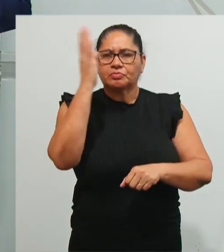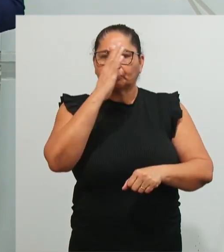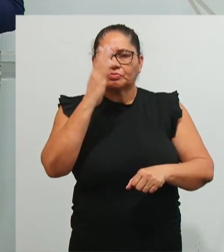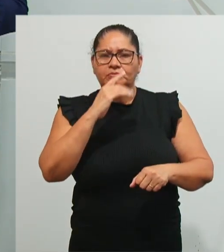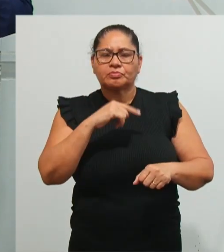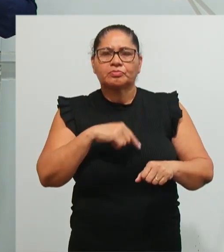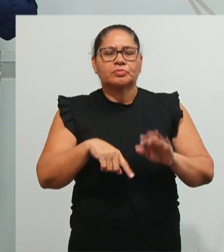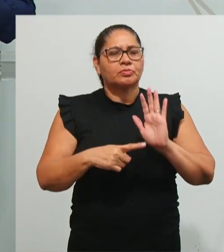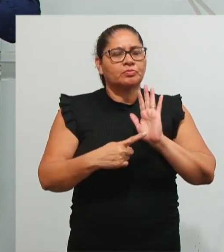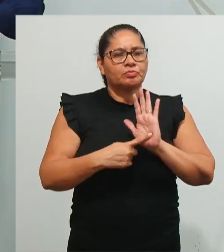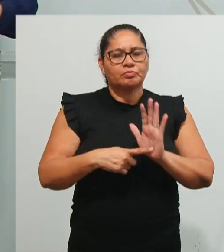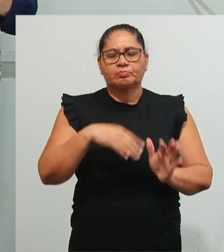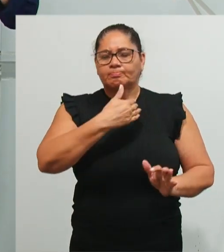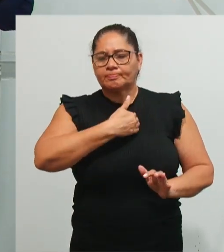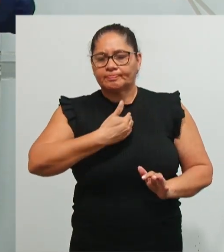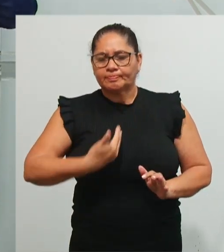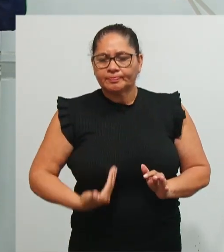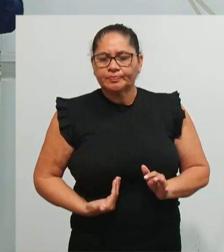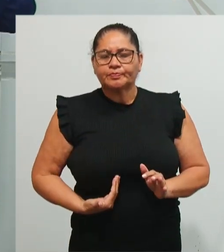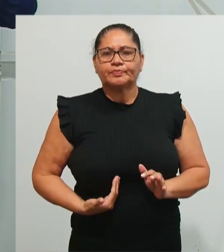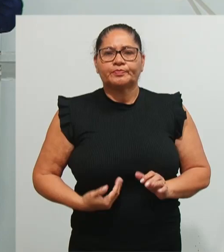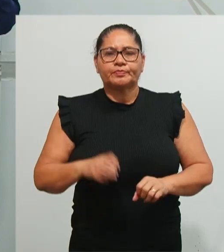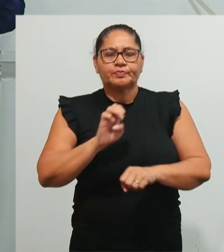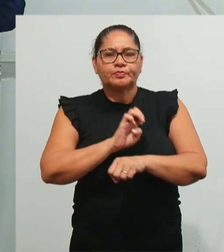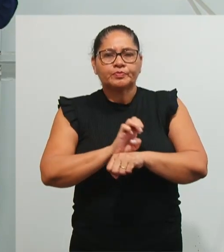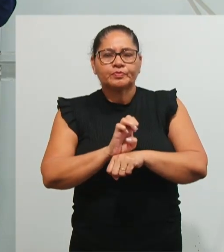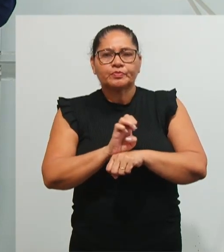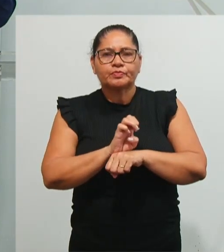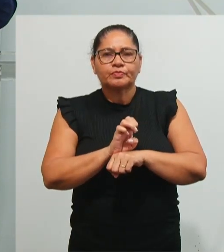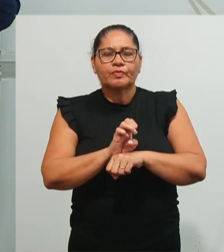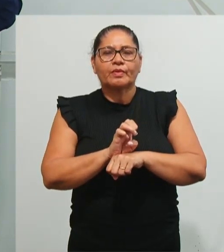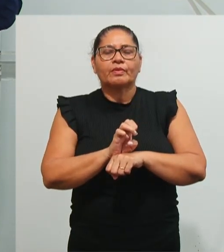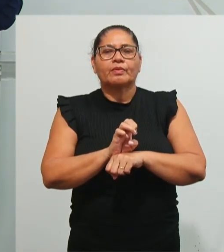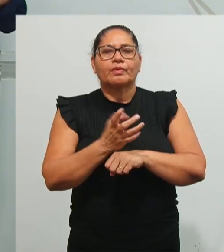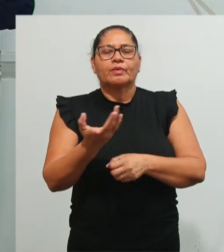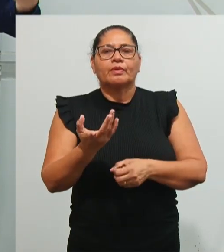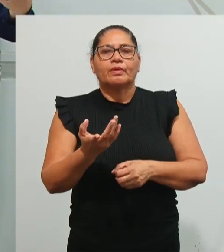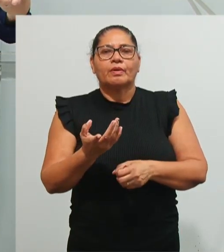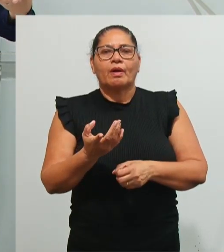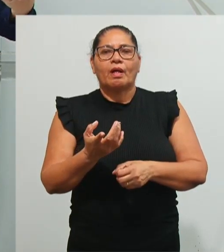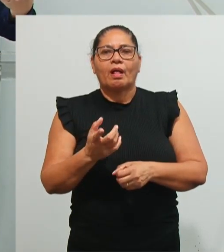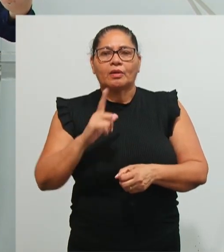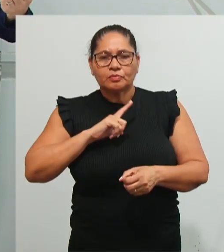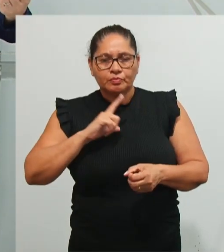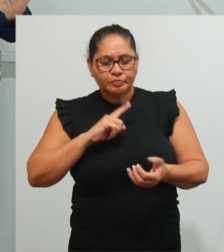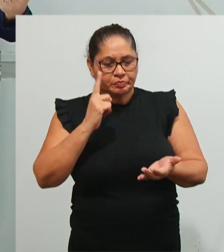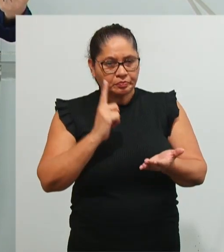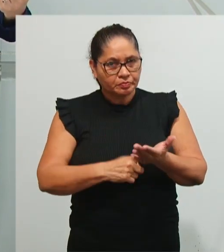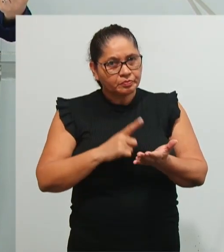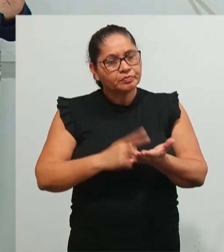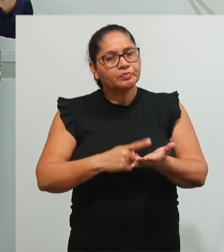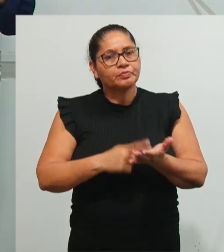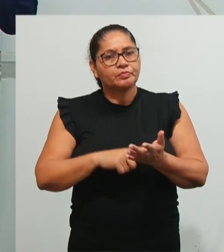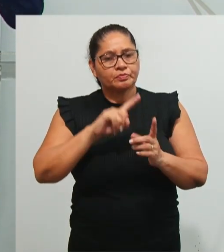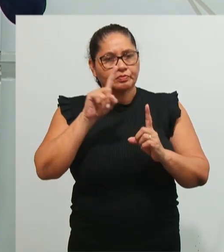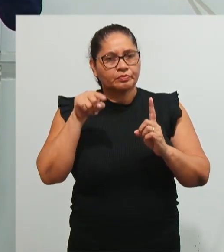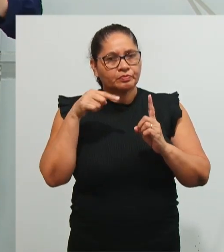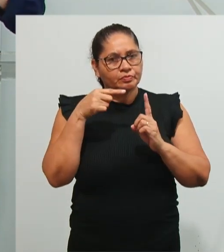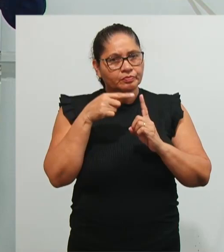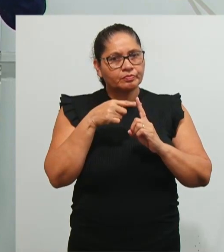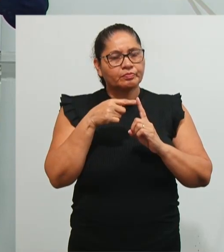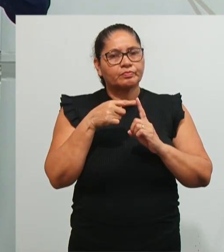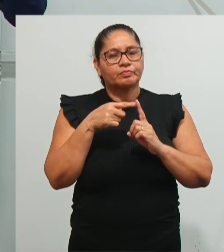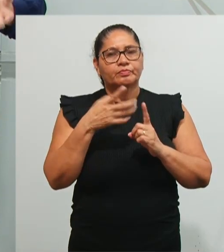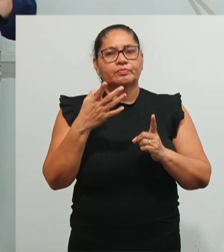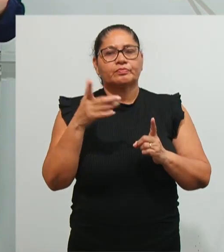a governança, buscando esse Estado assim, que vai ter mesmo compromisso com os objetivos alcançados e que vai sair